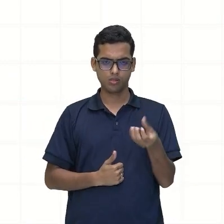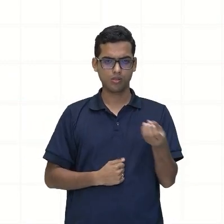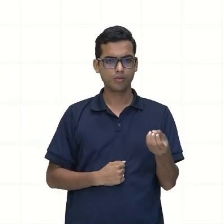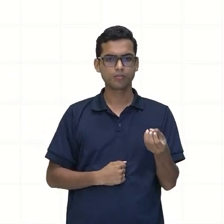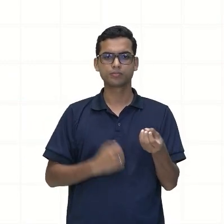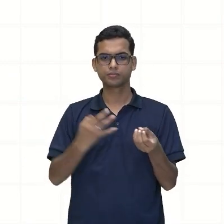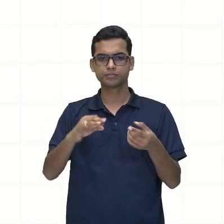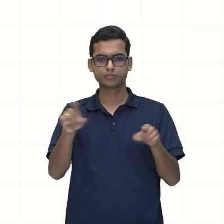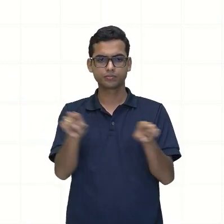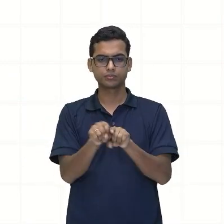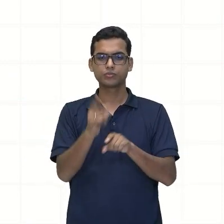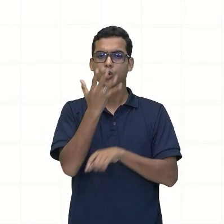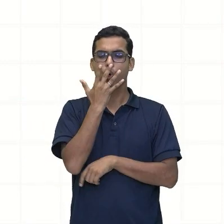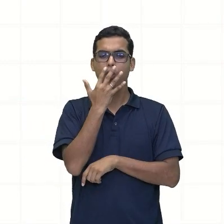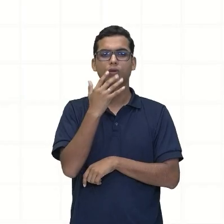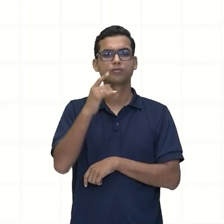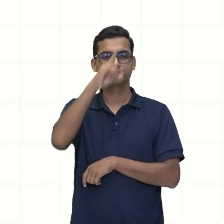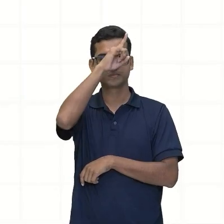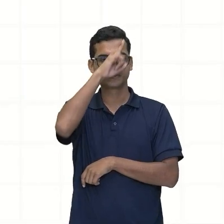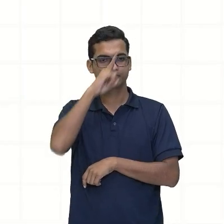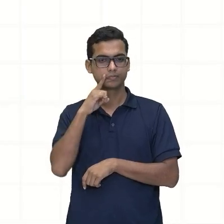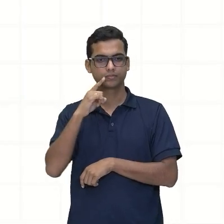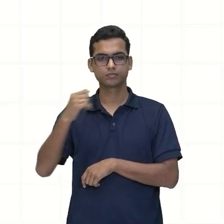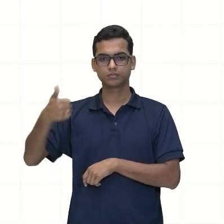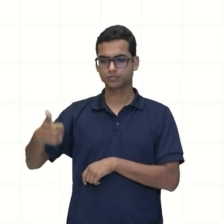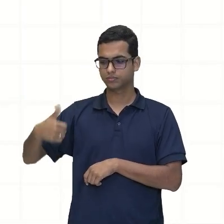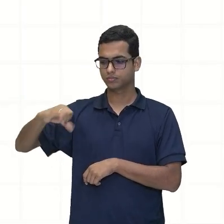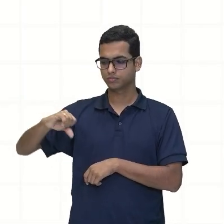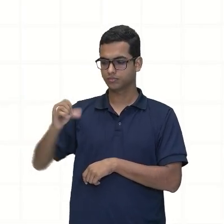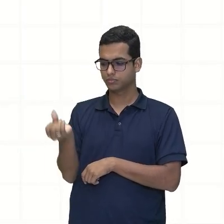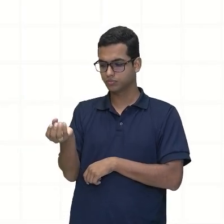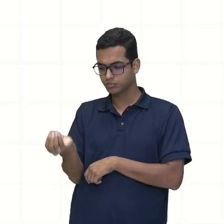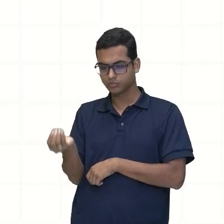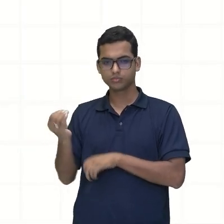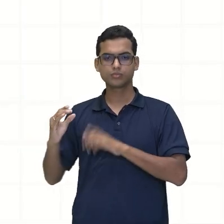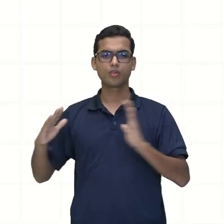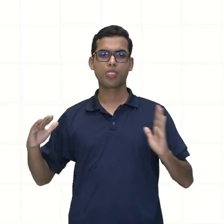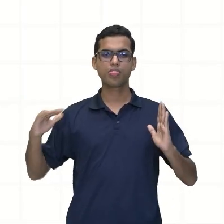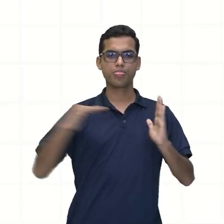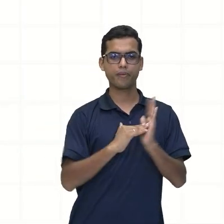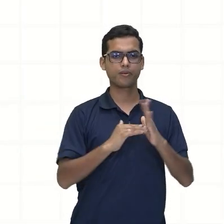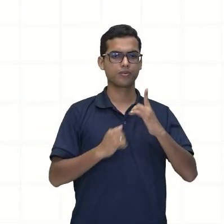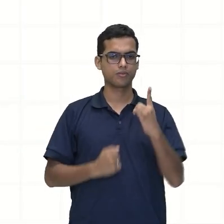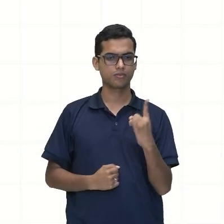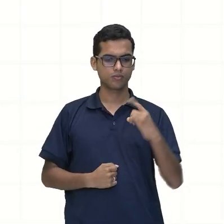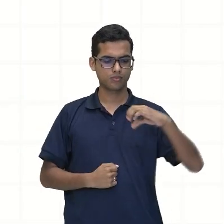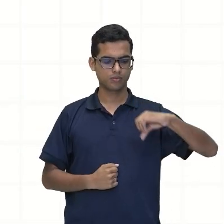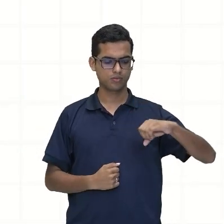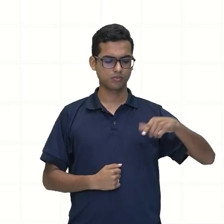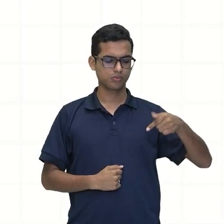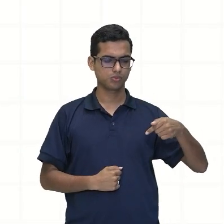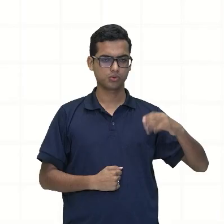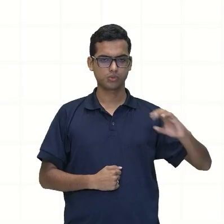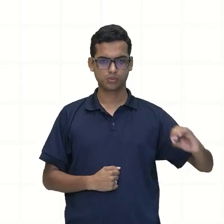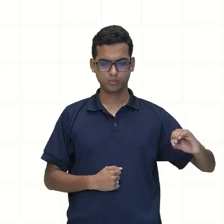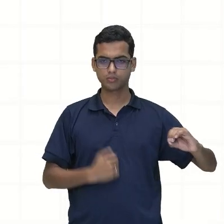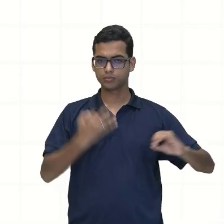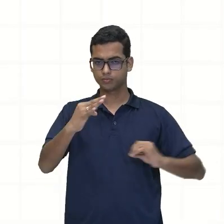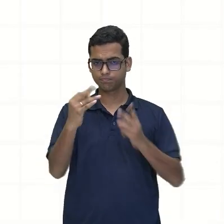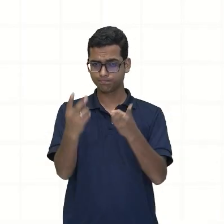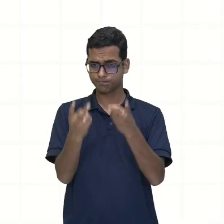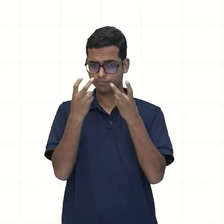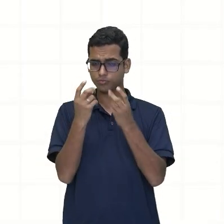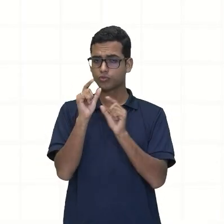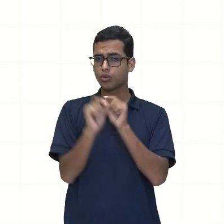de 1960 até 1970, né? E aí a gente observa alguns fluxos que vão